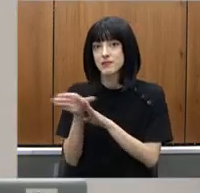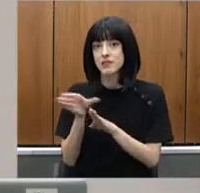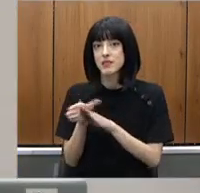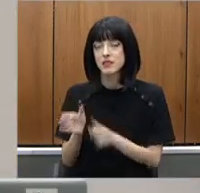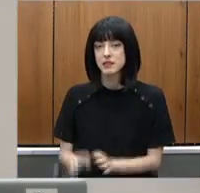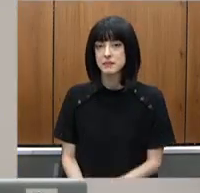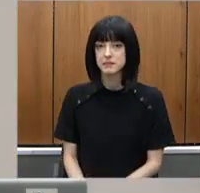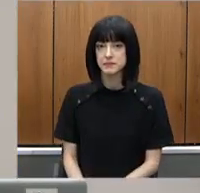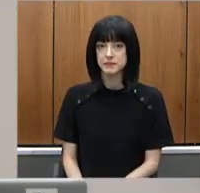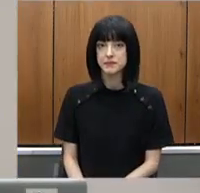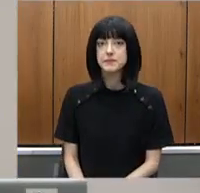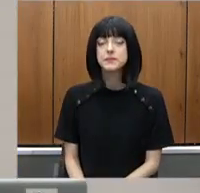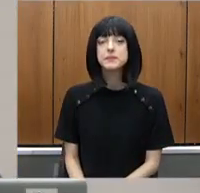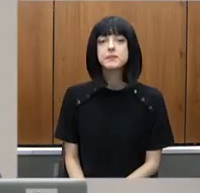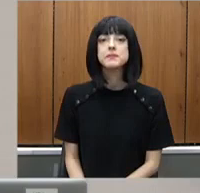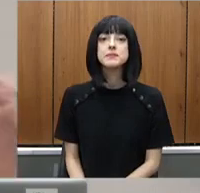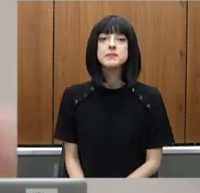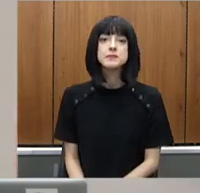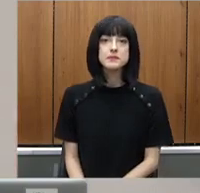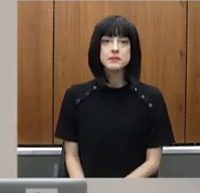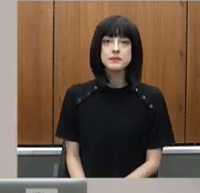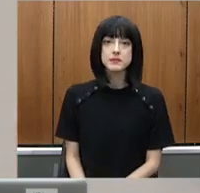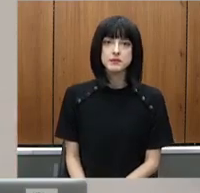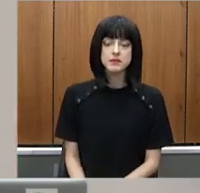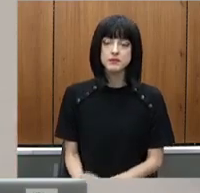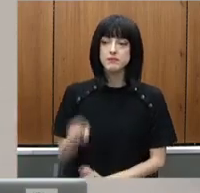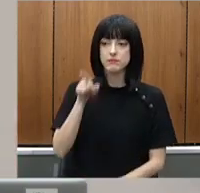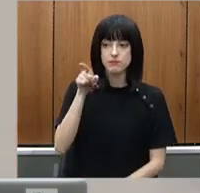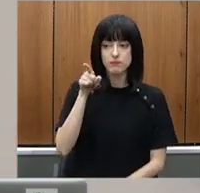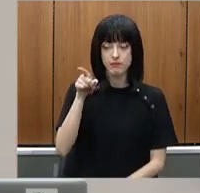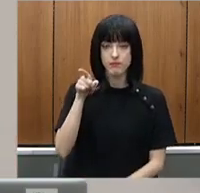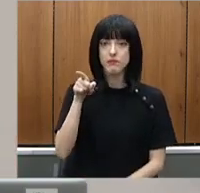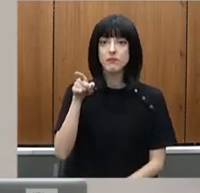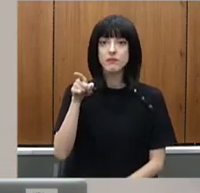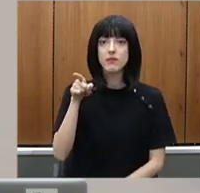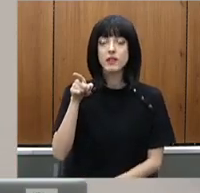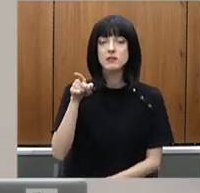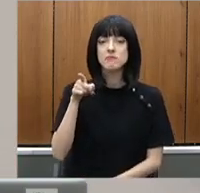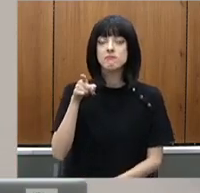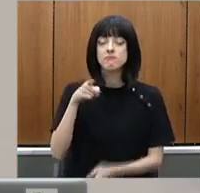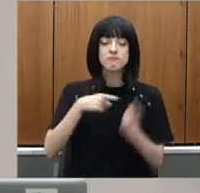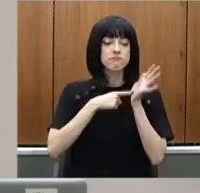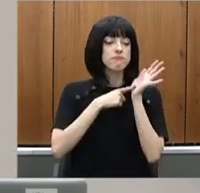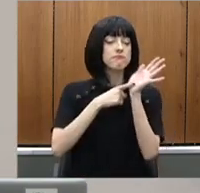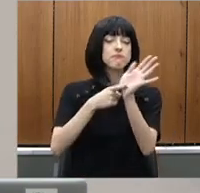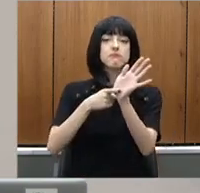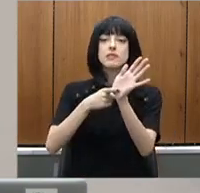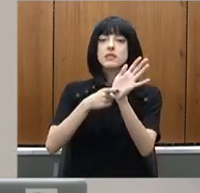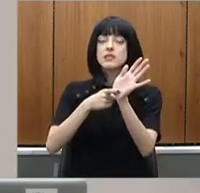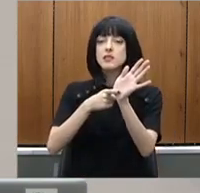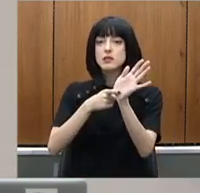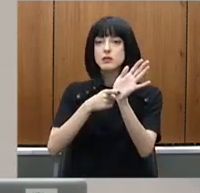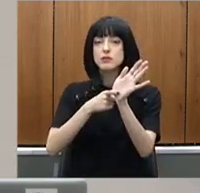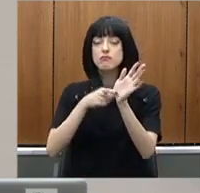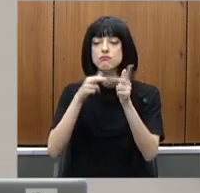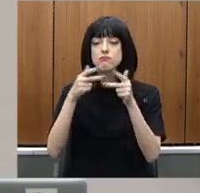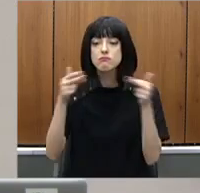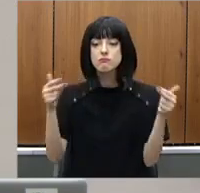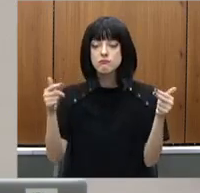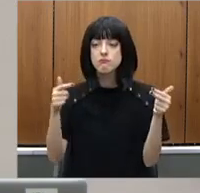apresentação de uma instituição que é espessa comentários nossos né pela grandeza